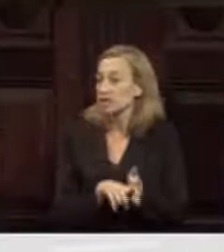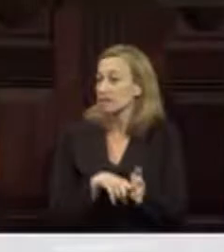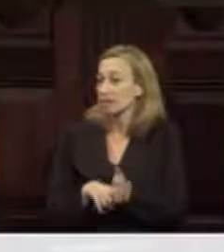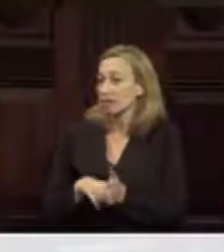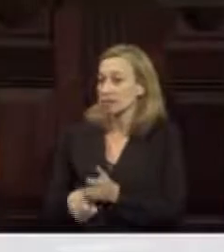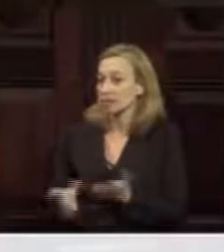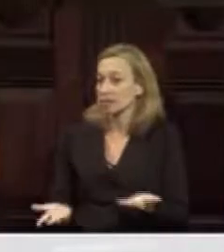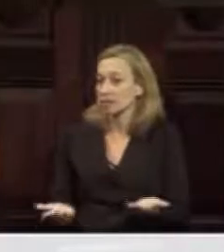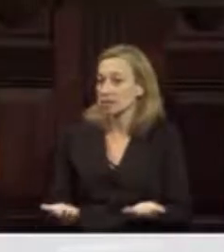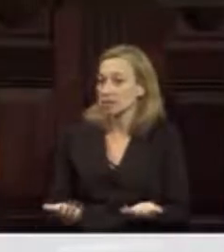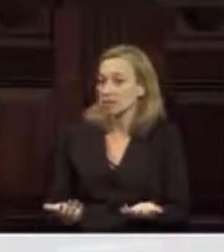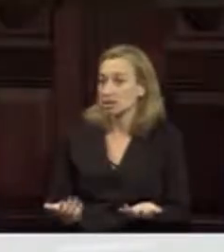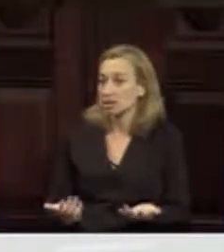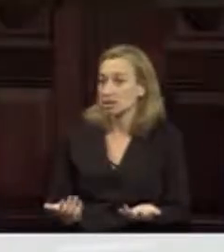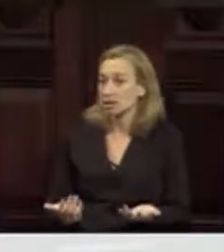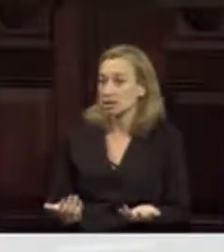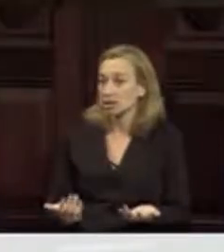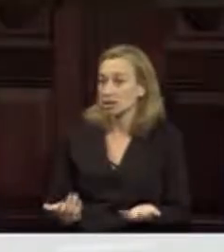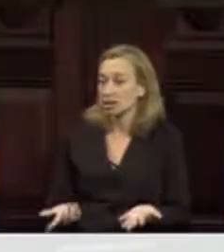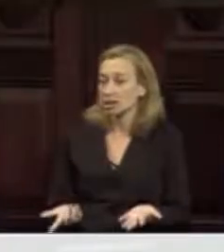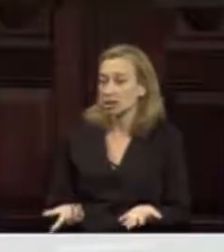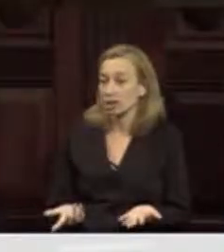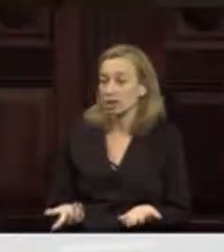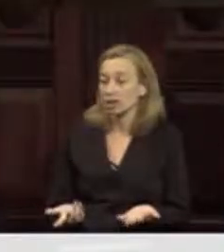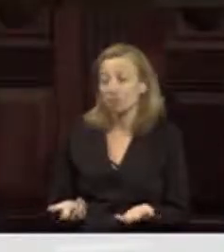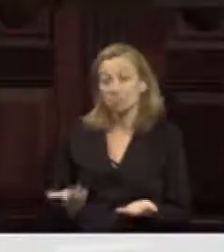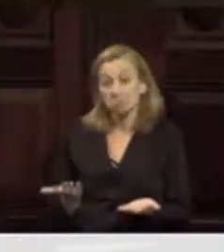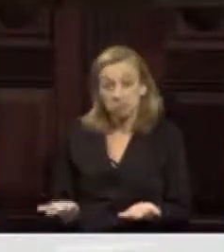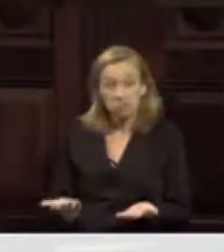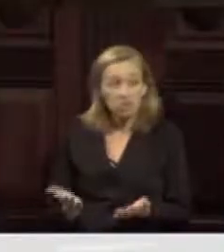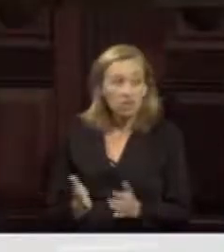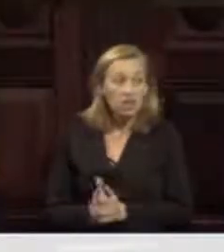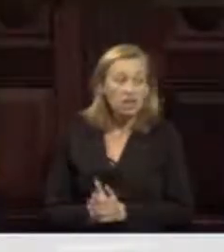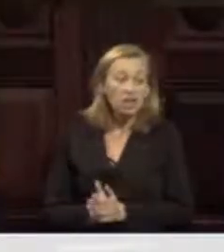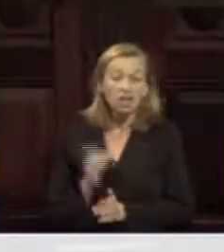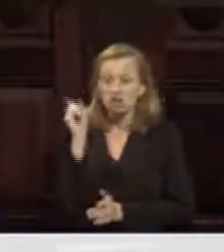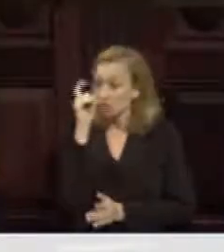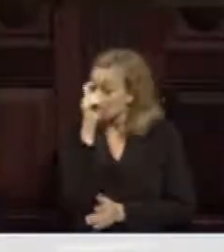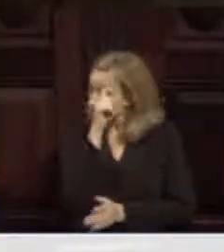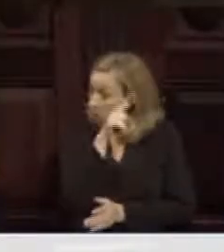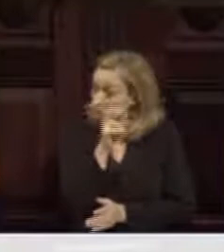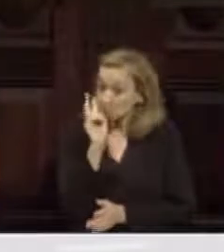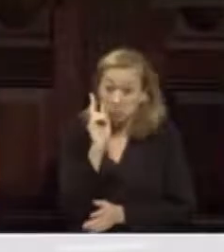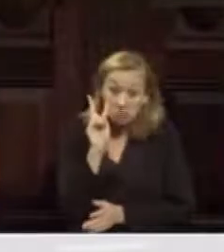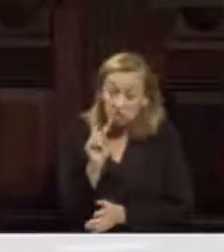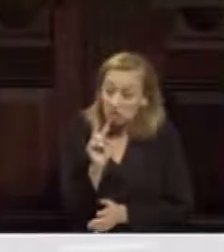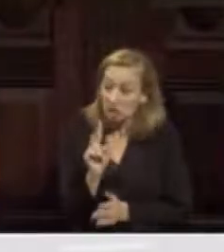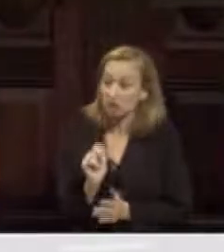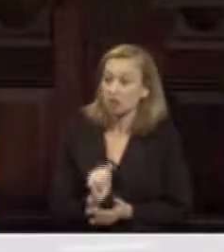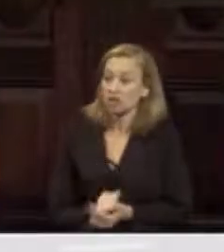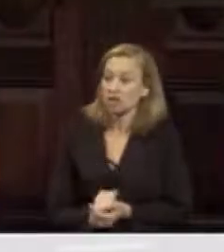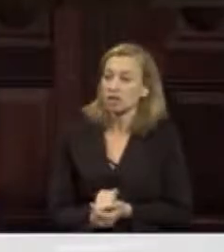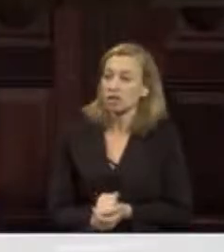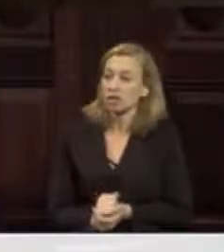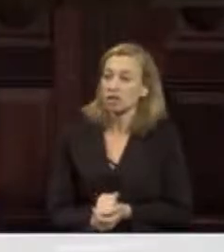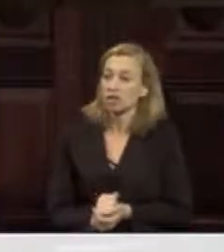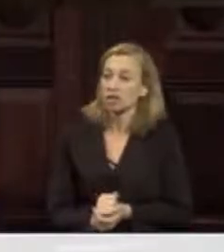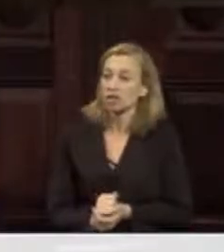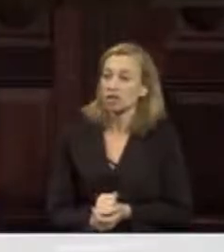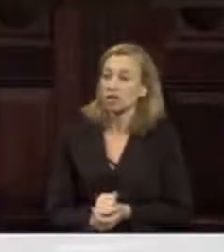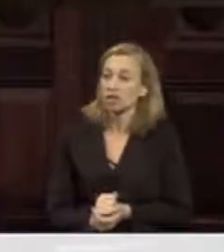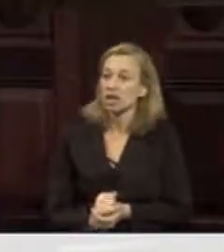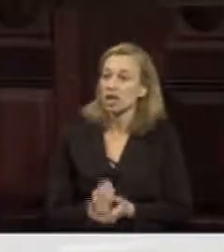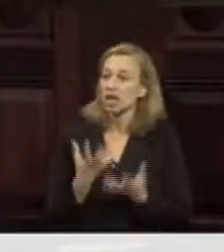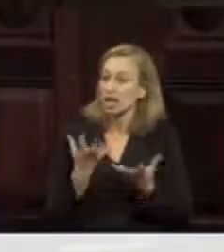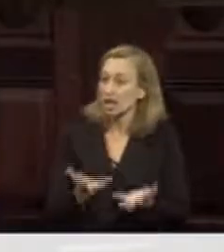há papel, não há toner, portanto, as dificuldades estão postas. E aí,